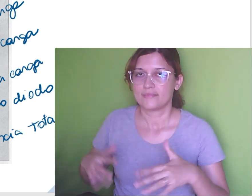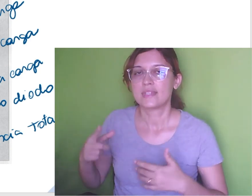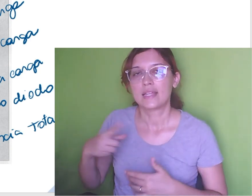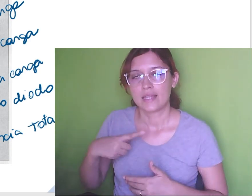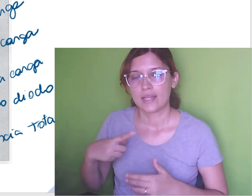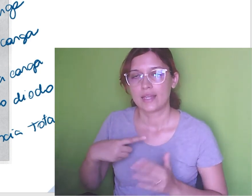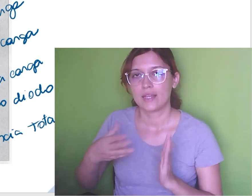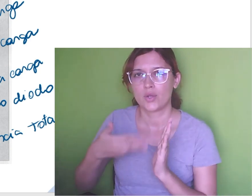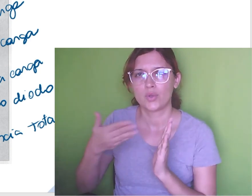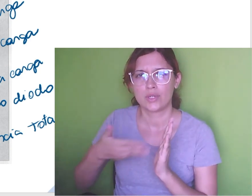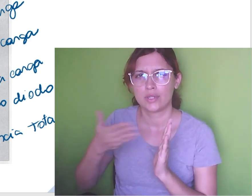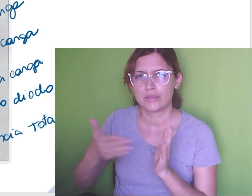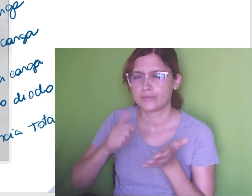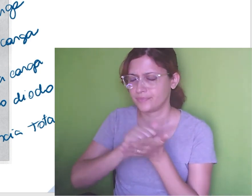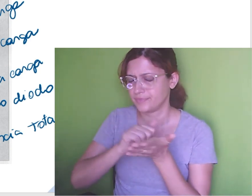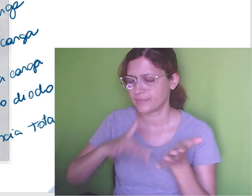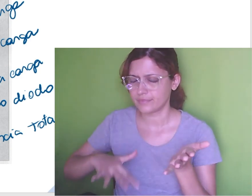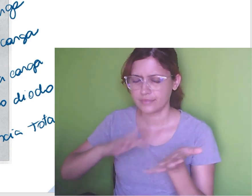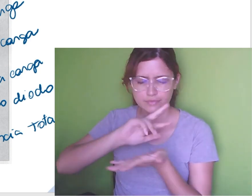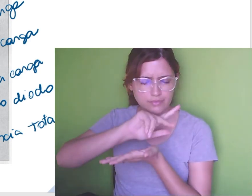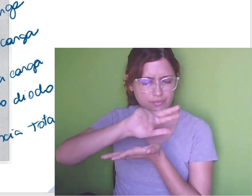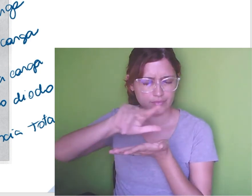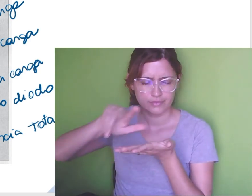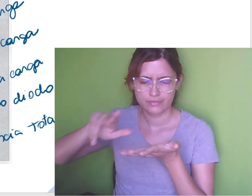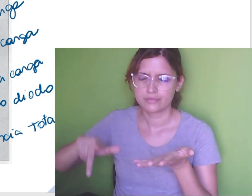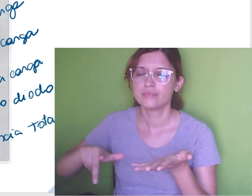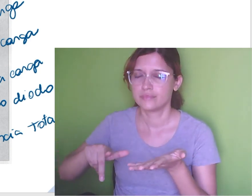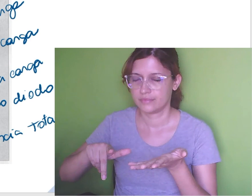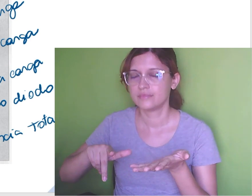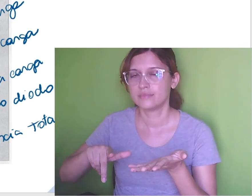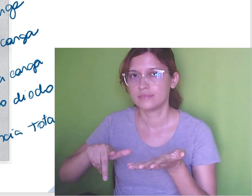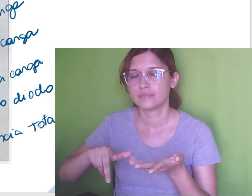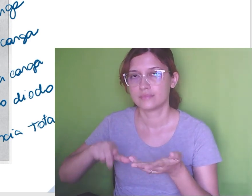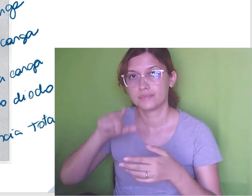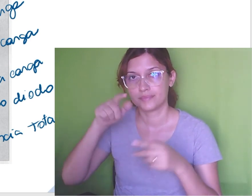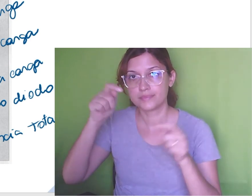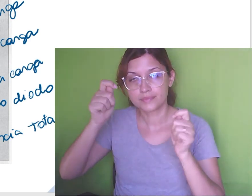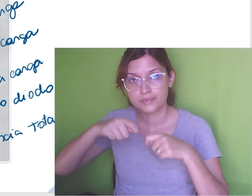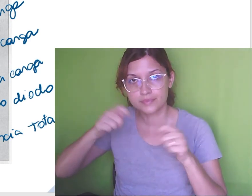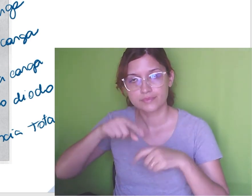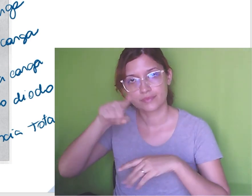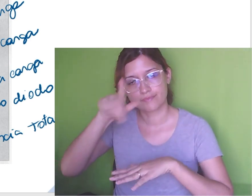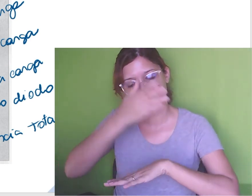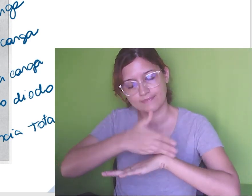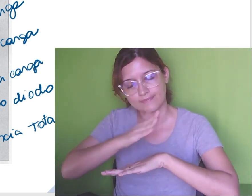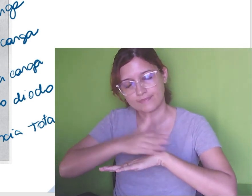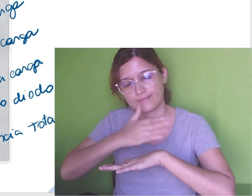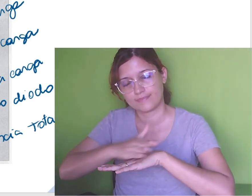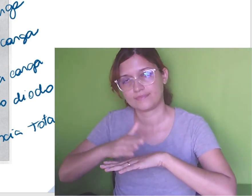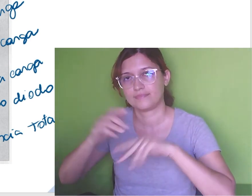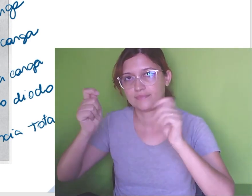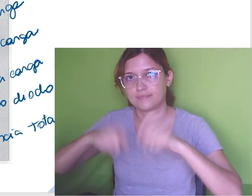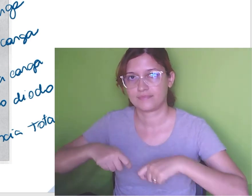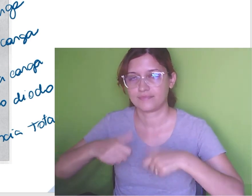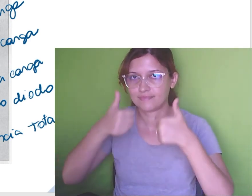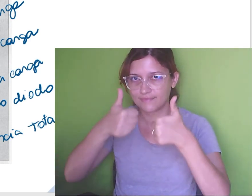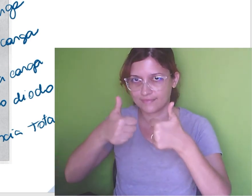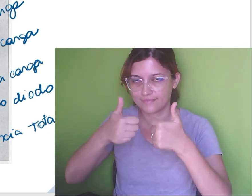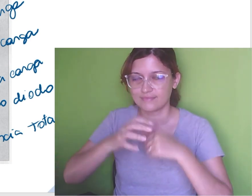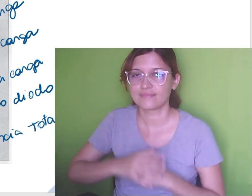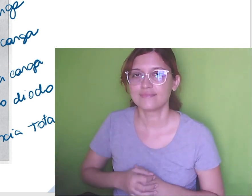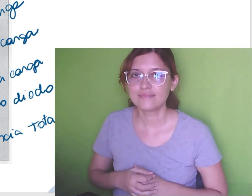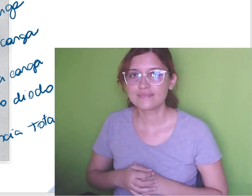Muita coisa, né? No livro tem mais atividades que você pode usar para praticar, tá